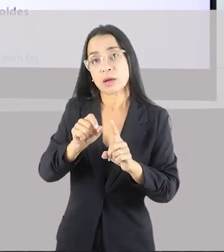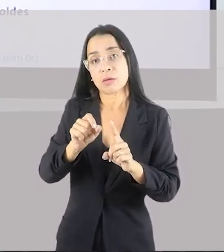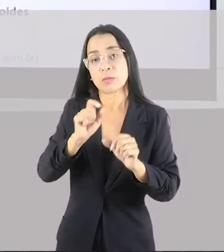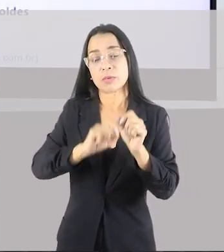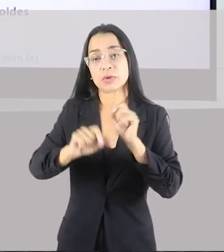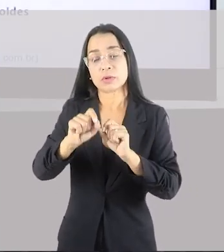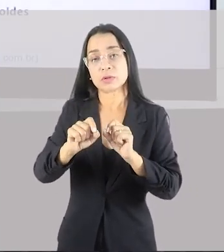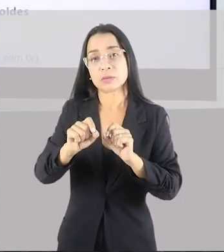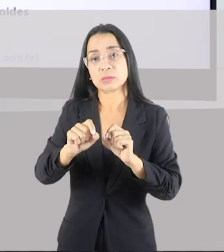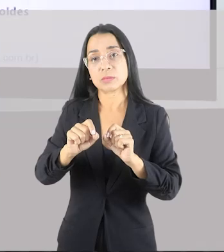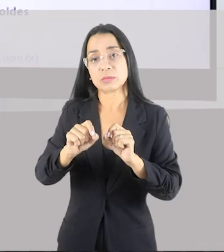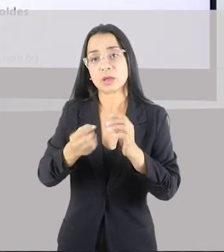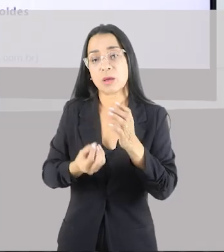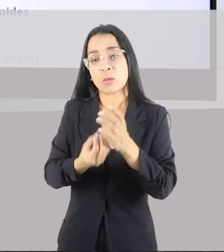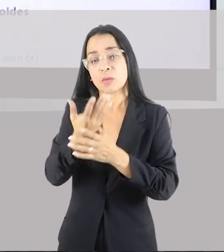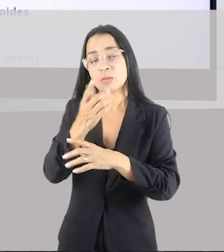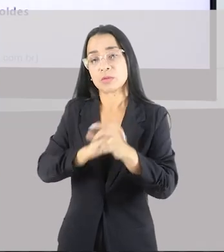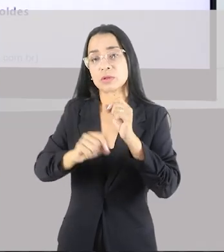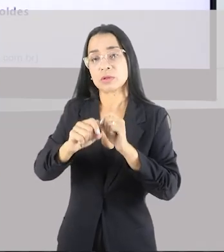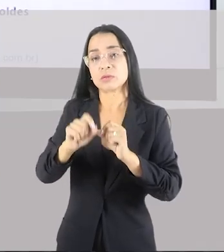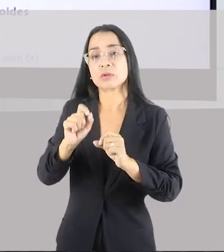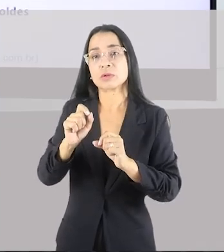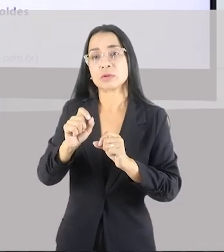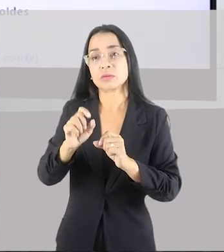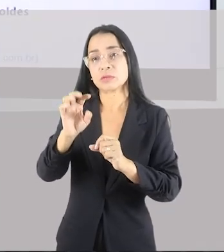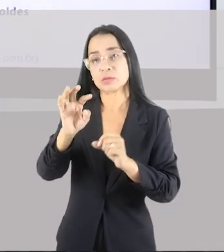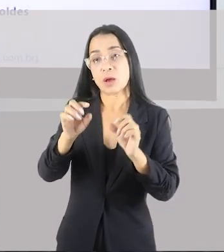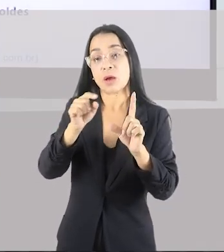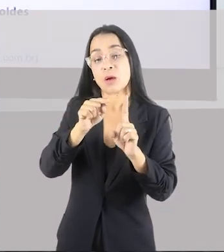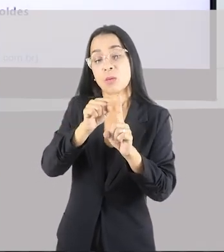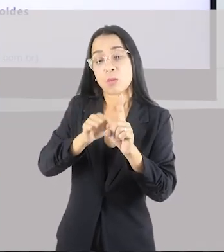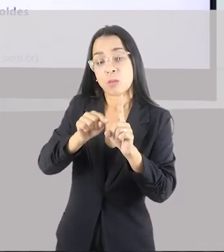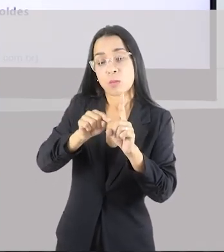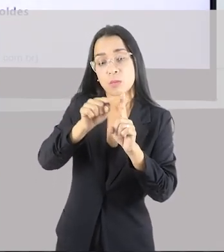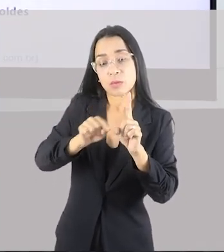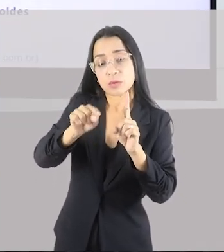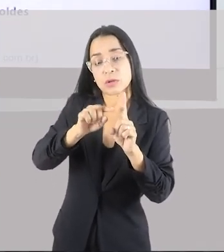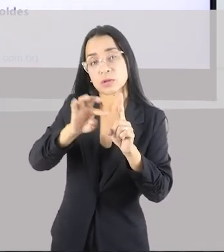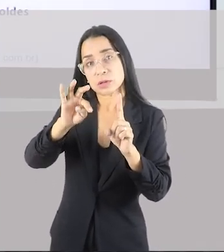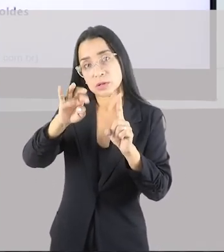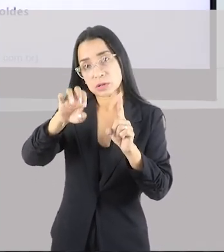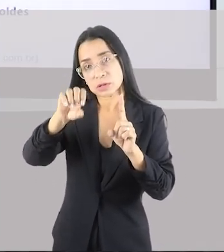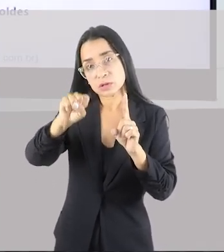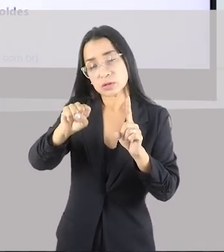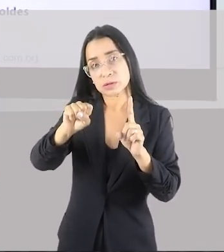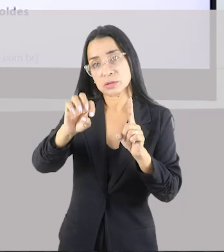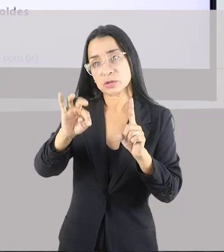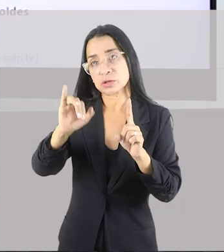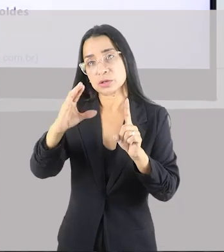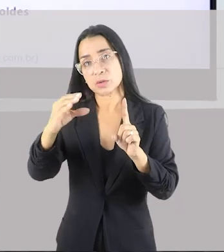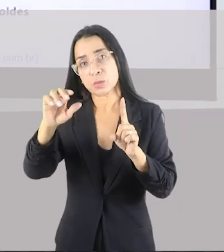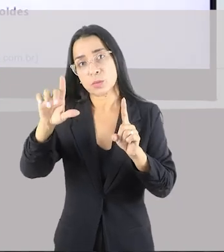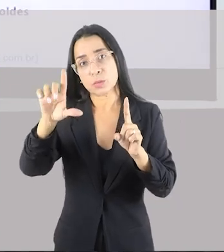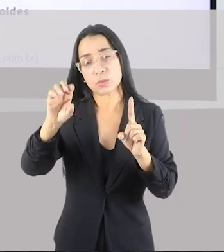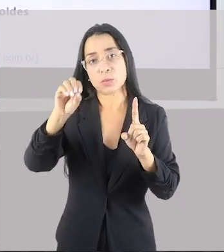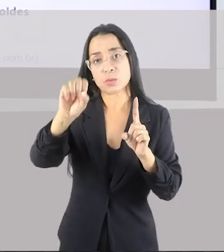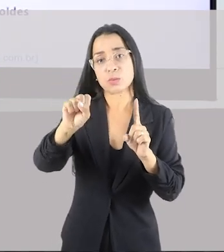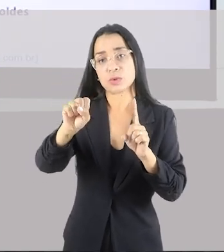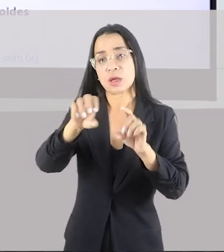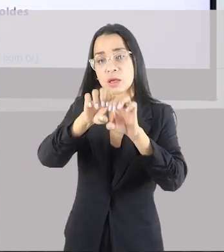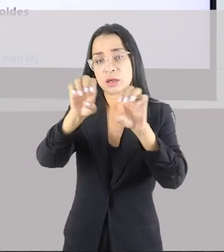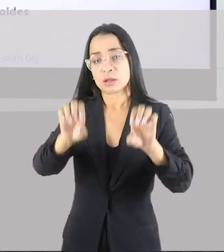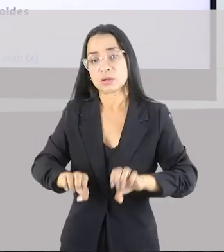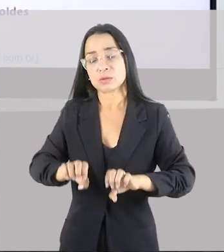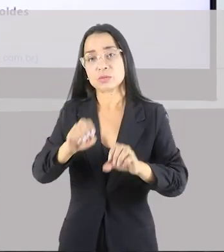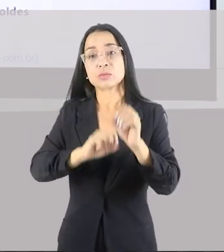no caso, né, desse gameta vai ser os testículos, tá certo? Então, a estrutura produtora de gameta